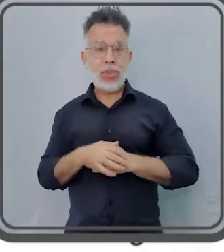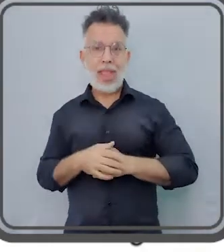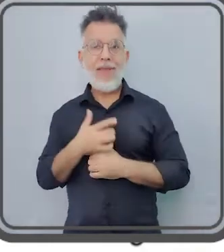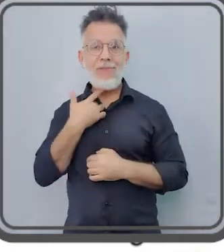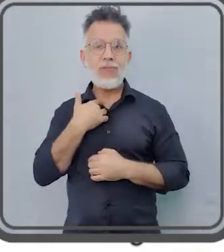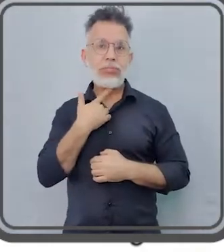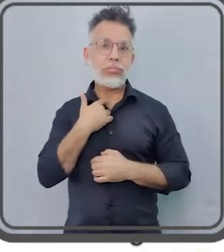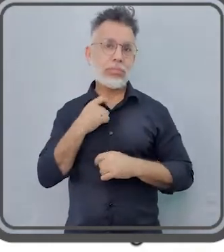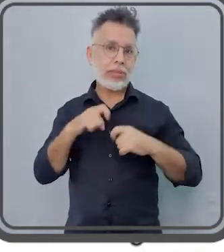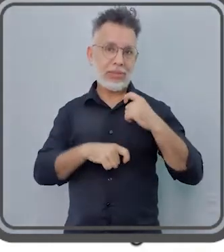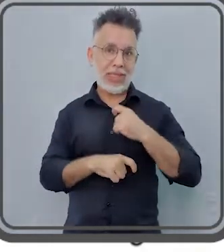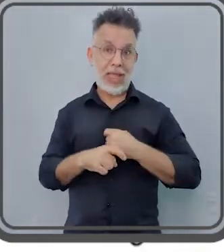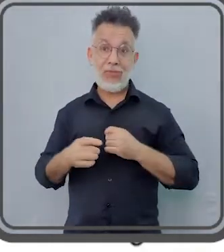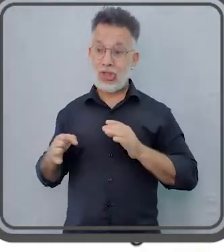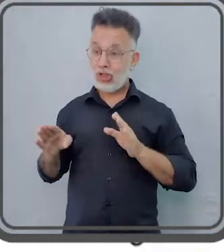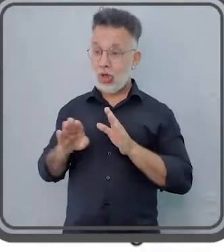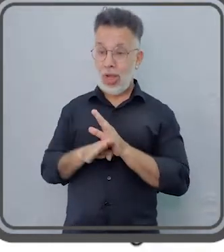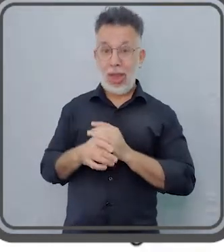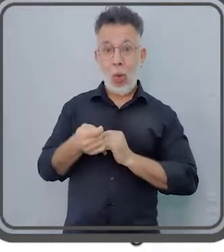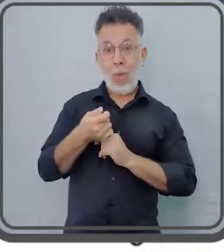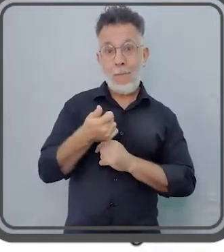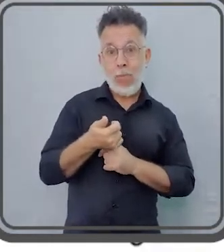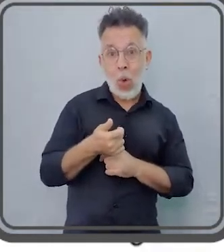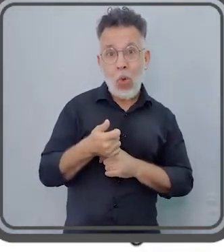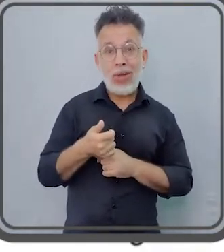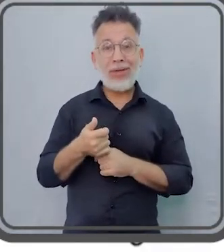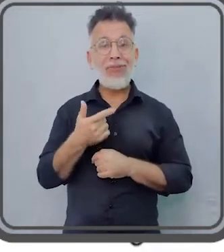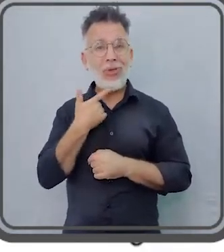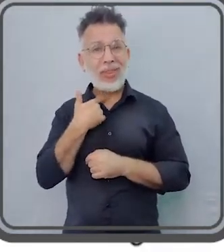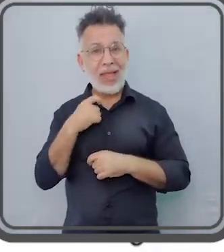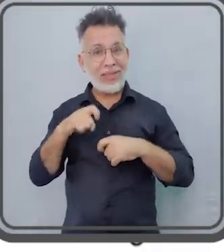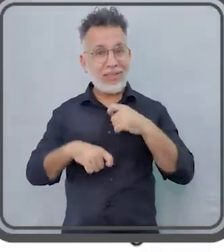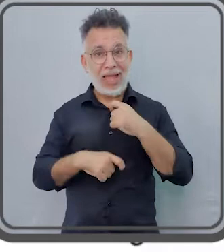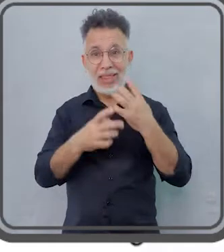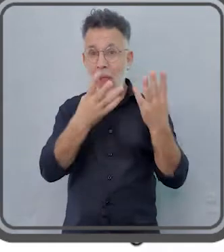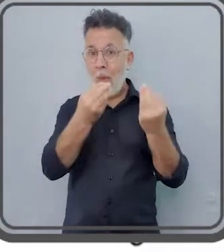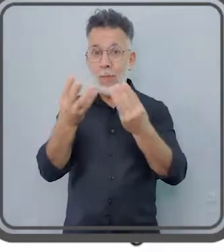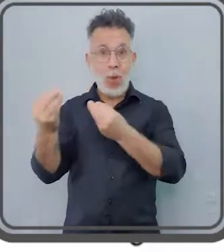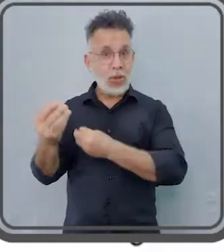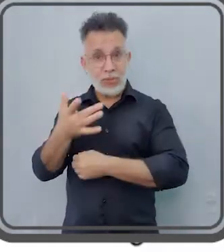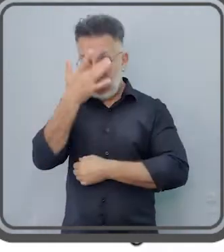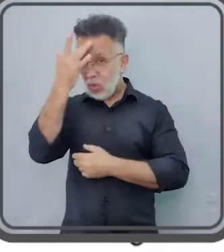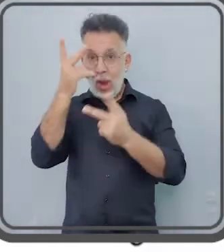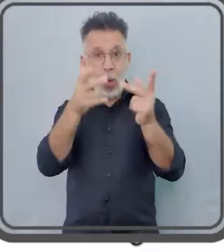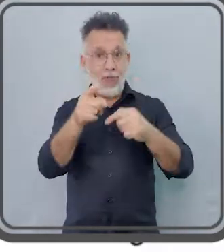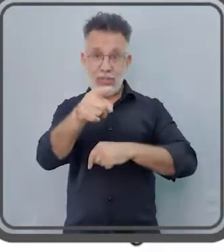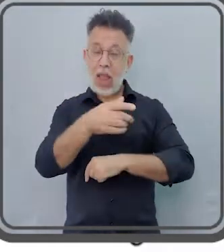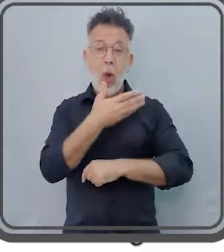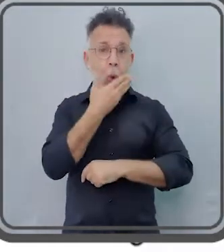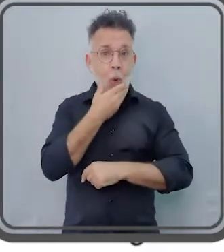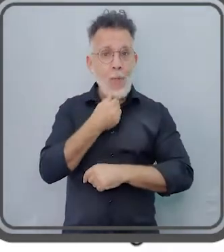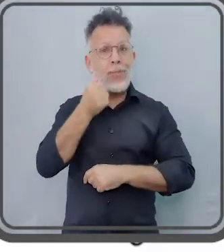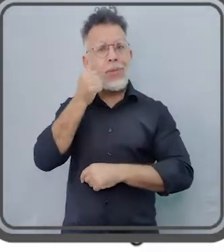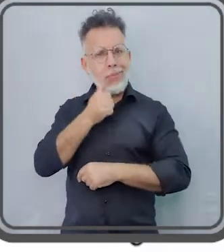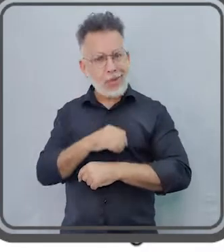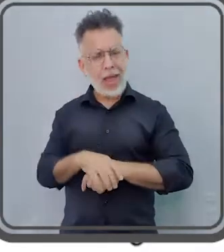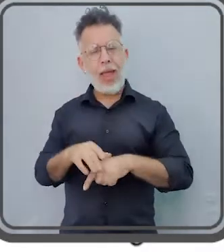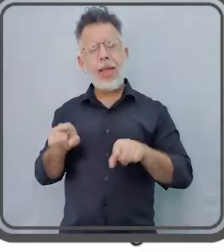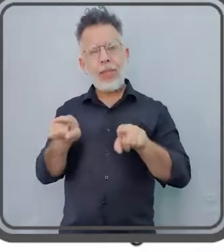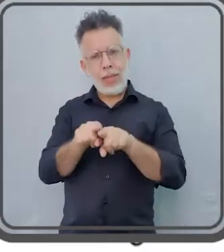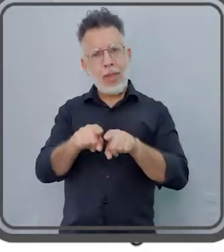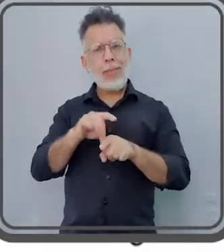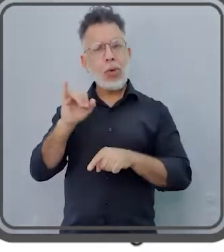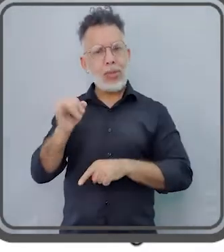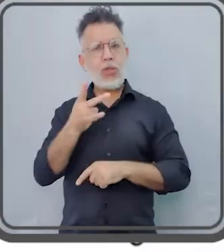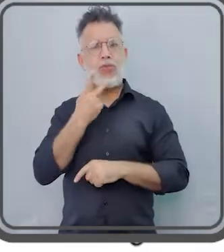pouca libido, saiba que você não está sozinho. Tem um monte de gente como você. Homens e mulheres. E aqui acho que é importante pautar. Homens e mulheres, né?